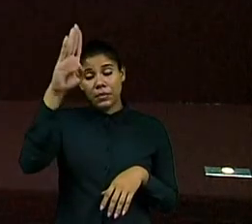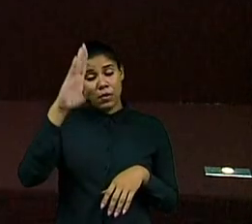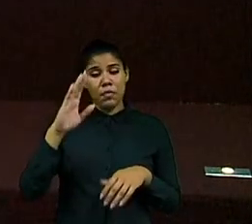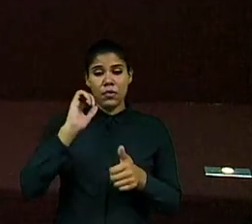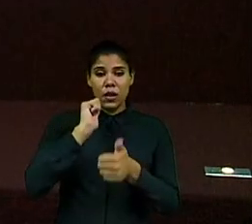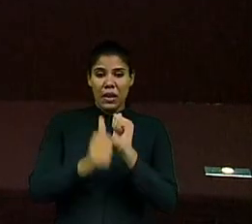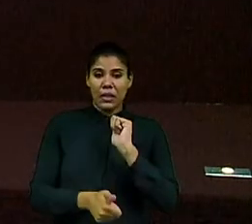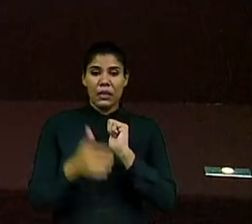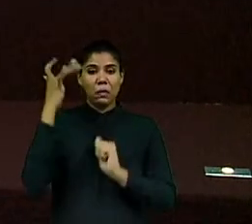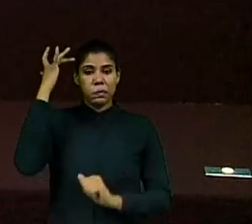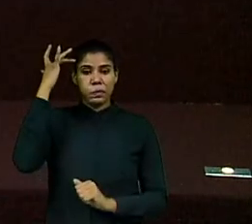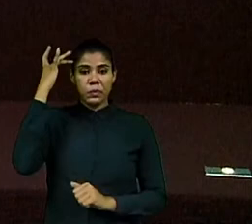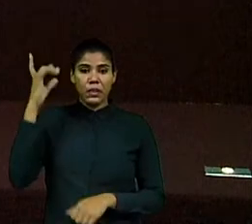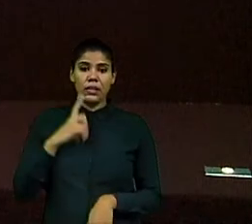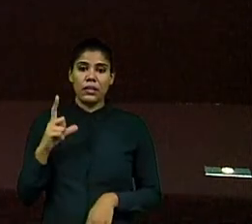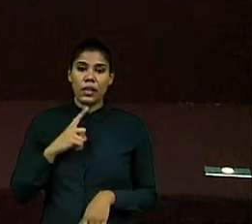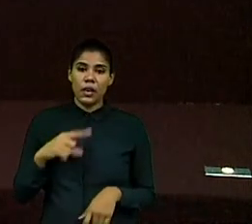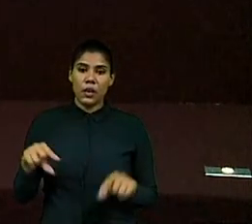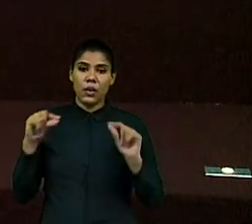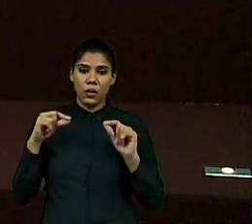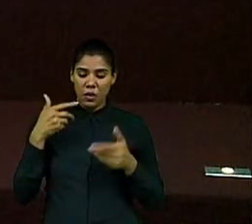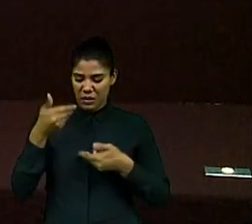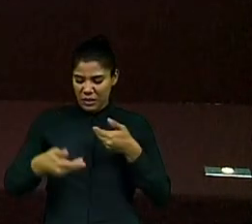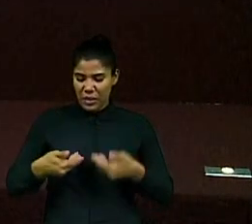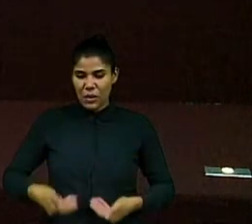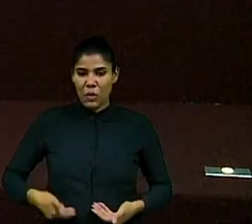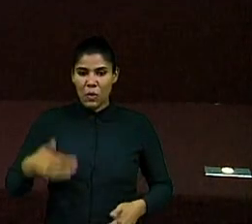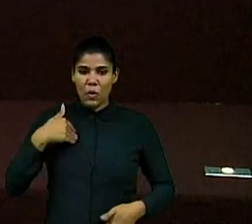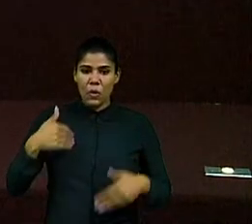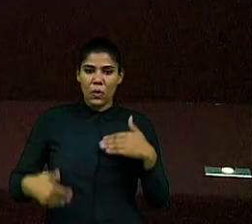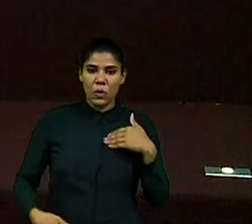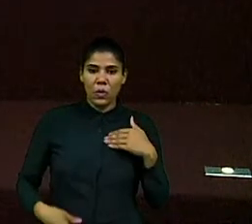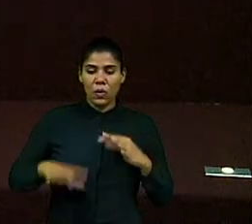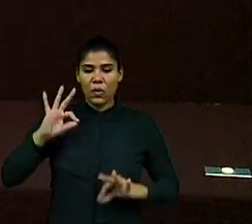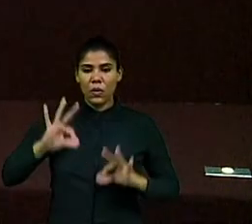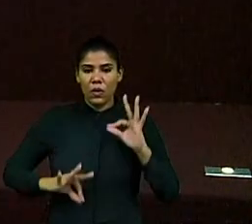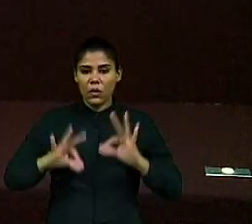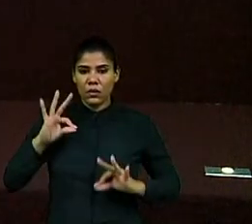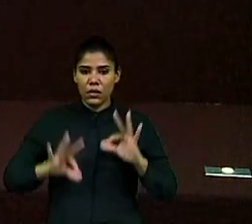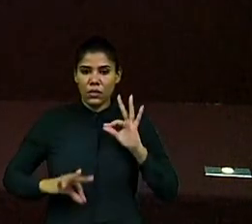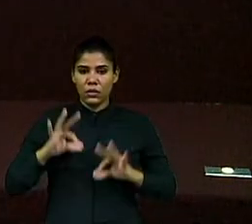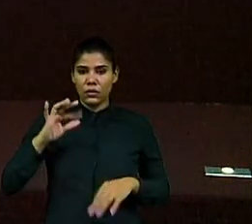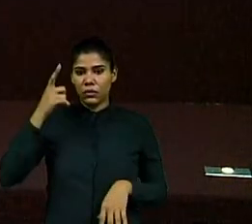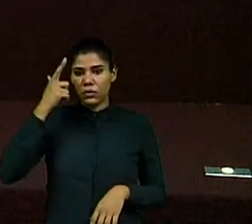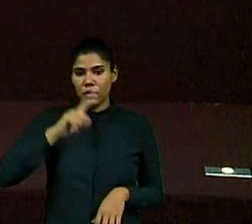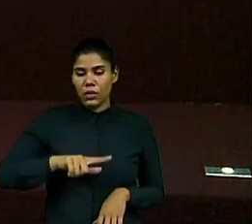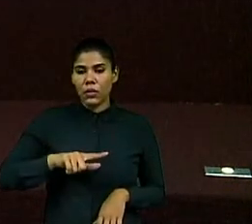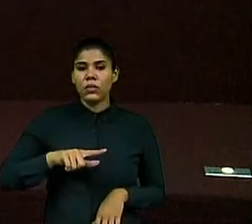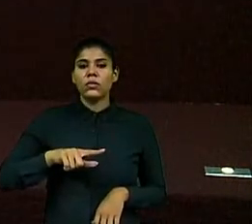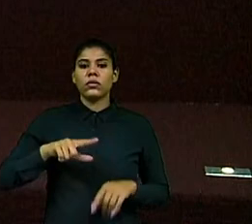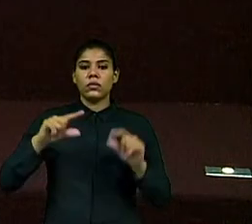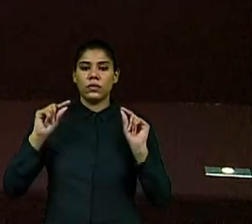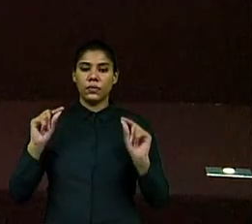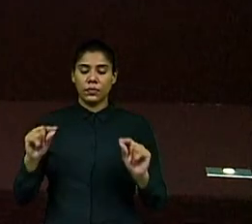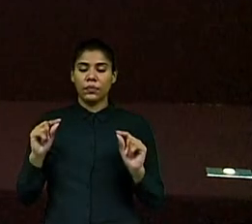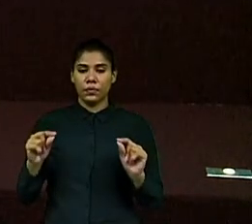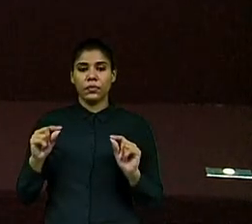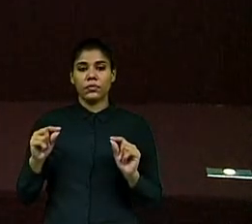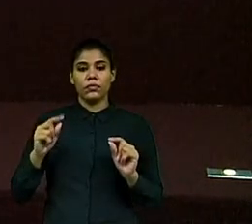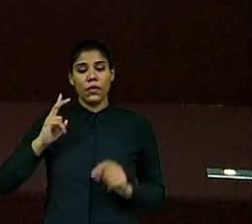de ponta eles têm todo um trabalho fisiológico me deixando para eles para que o esforço seja né